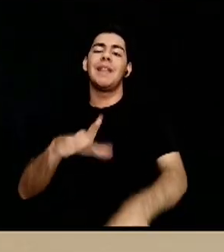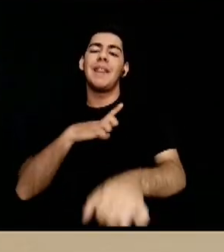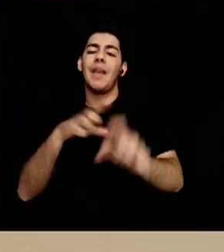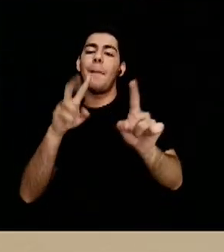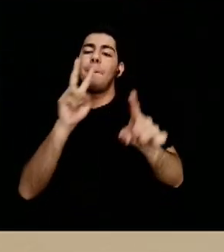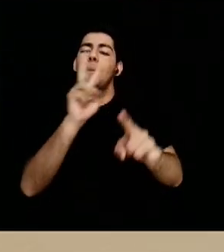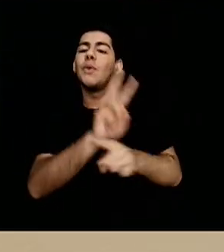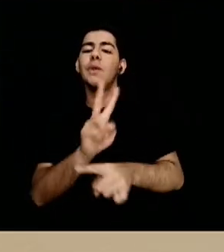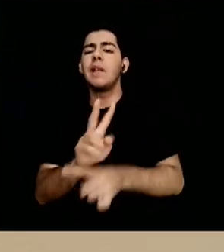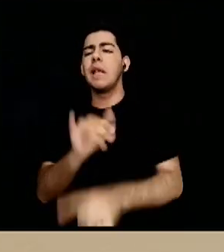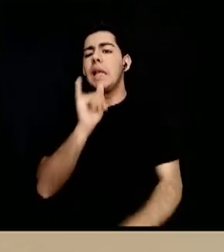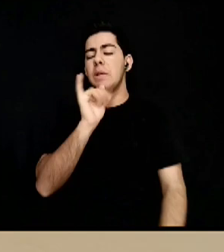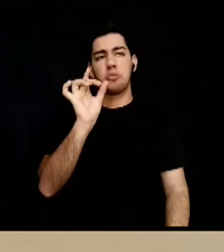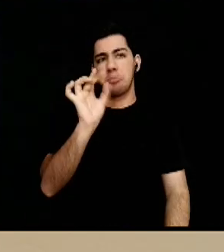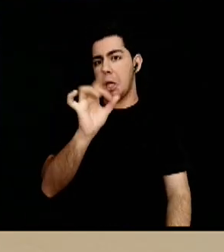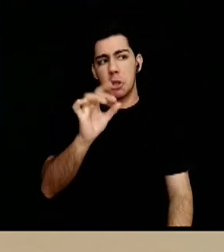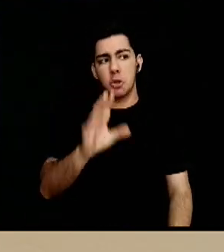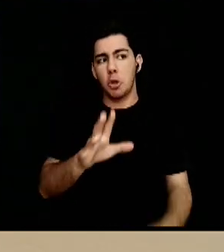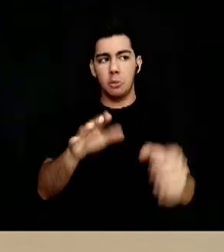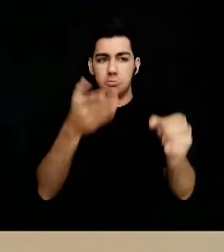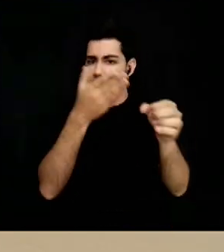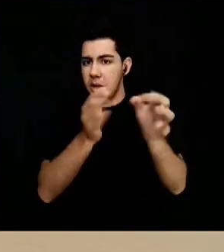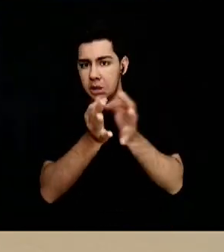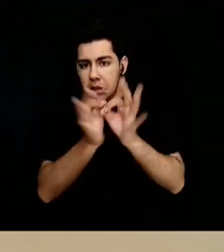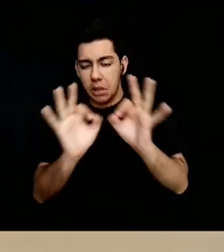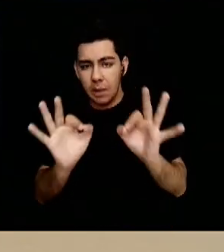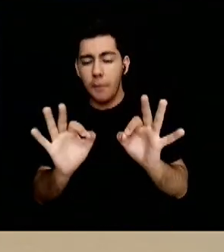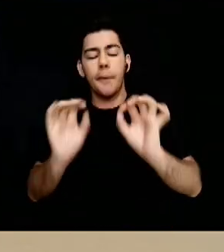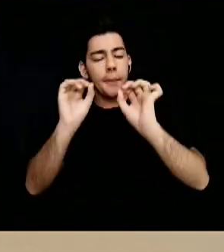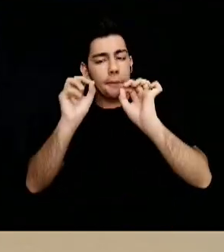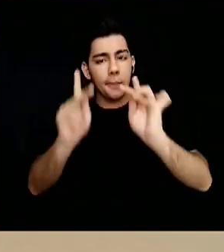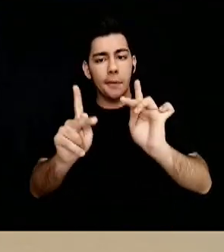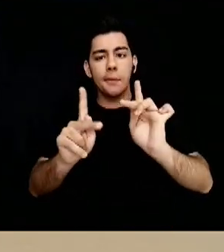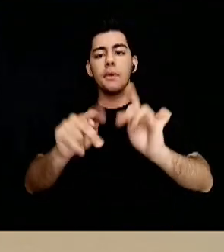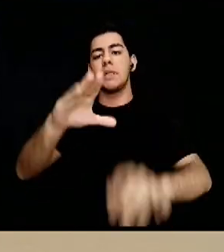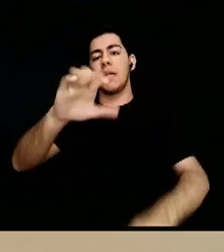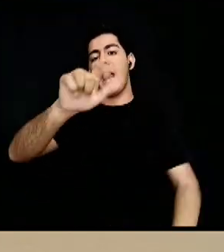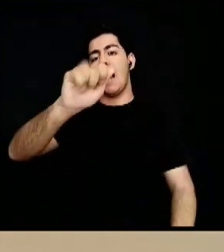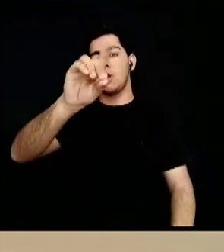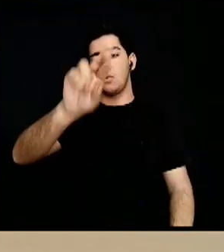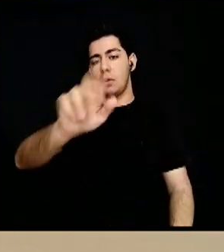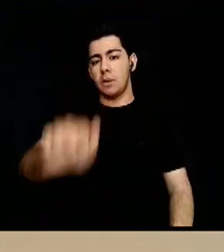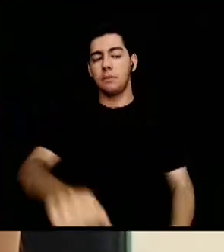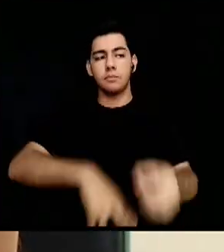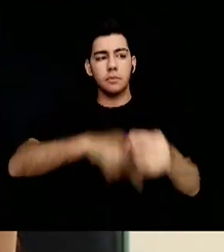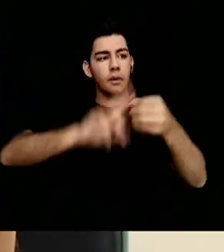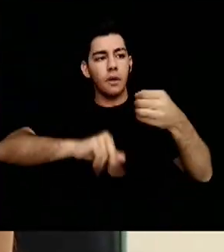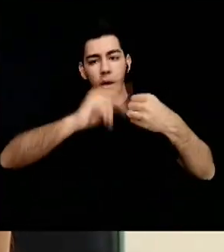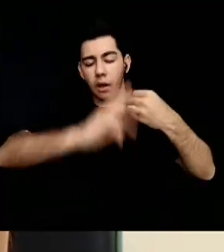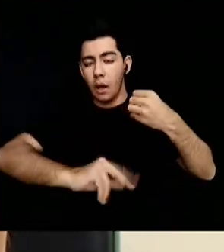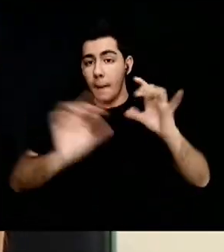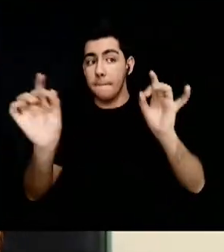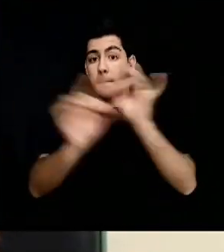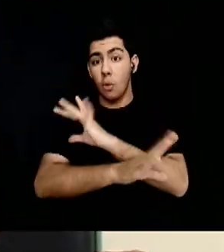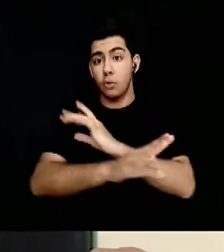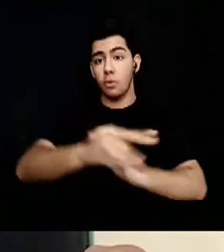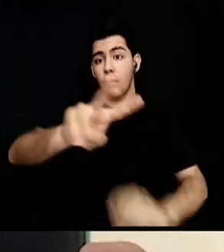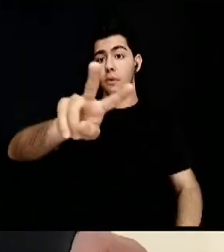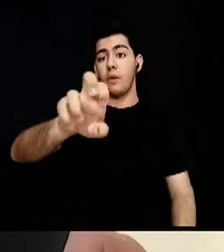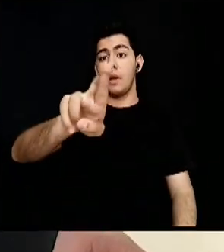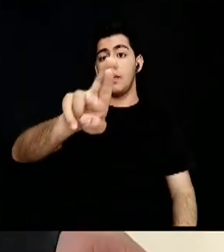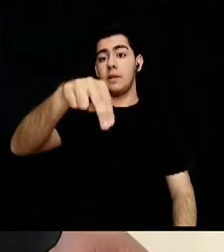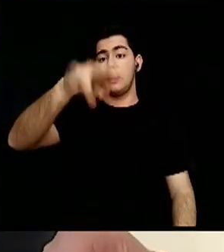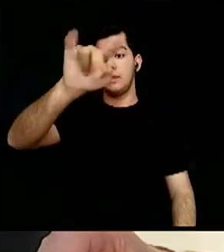cerâmica. Faz o preparo com a base seladora e depois aplica um verniz. Seja um verniz spray ou um verniz